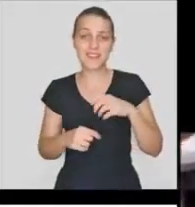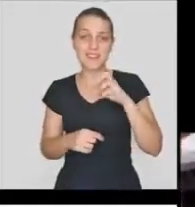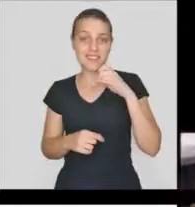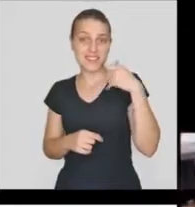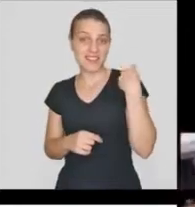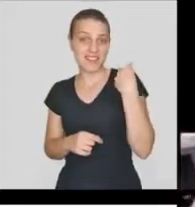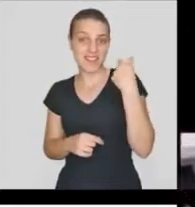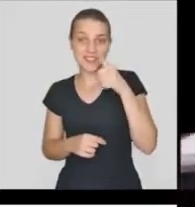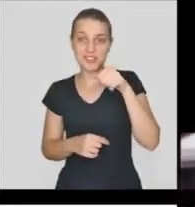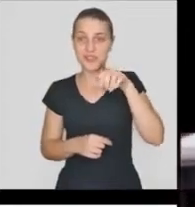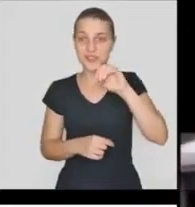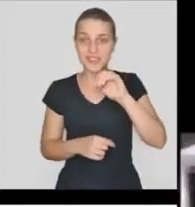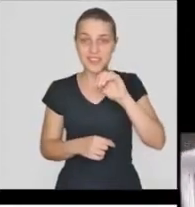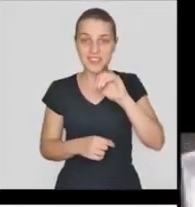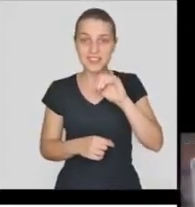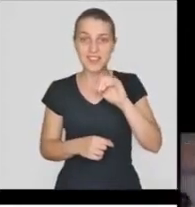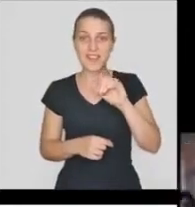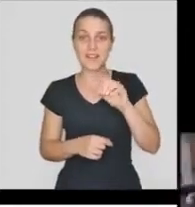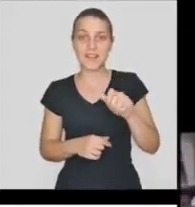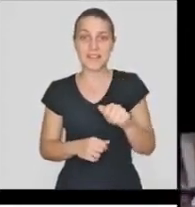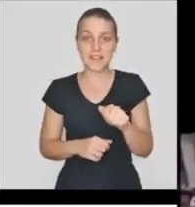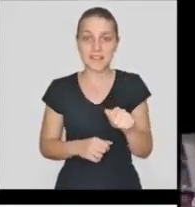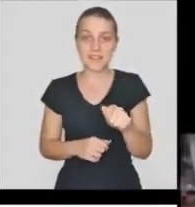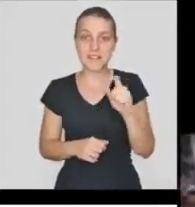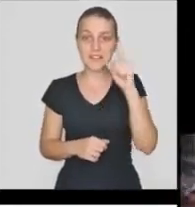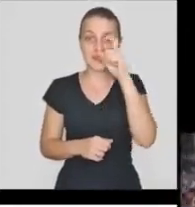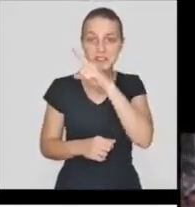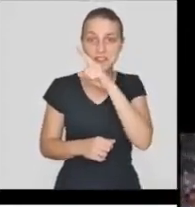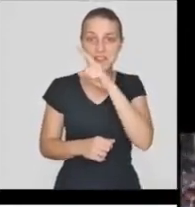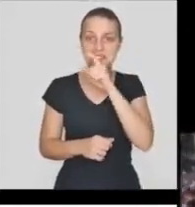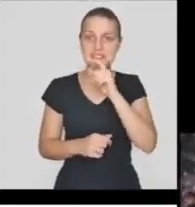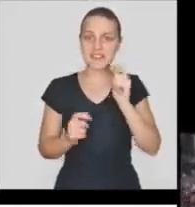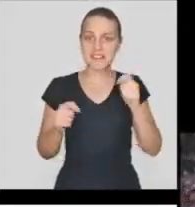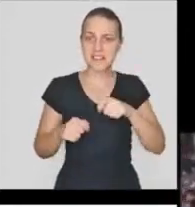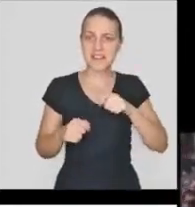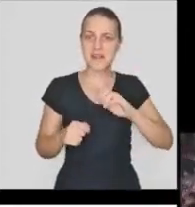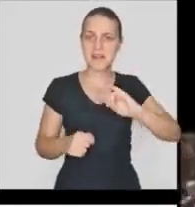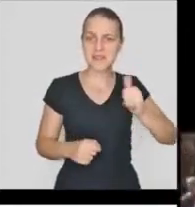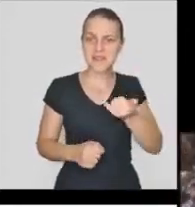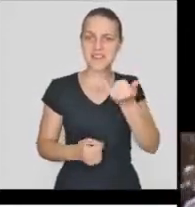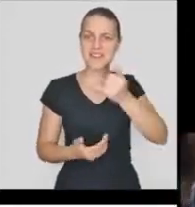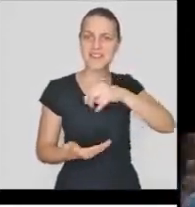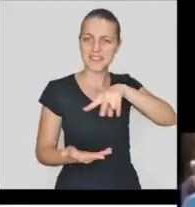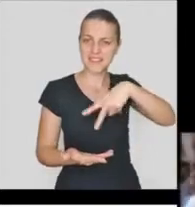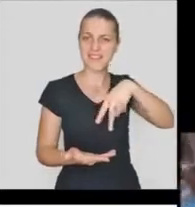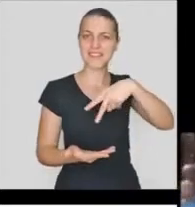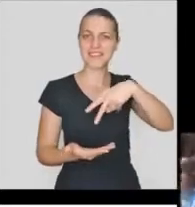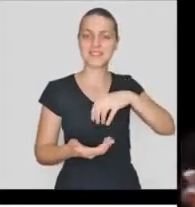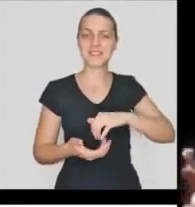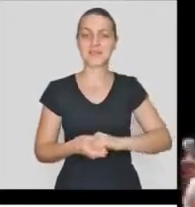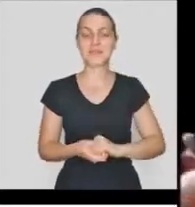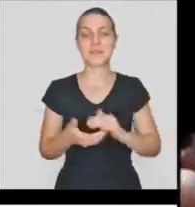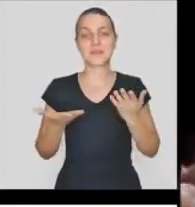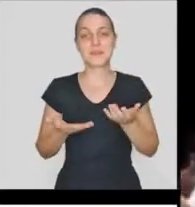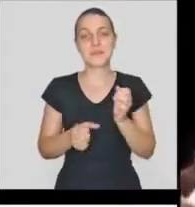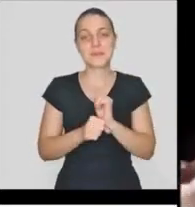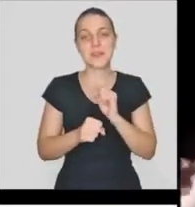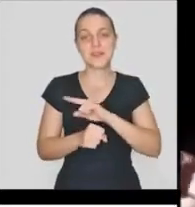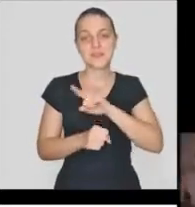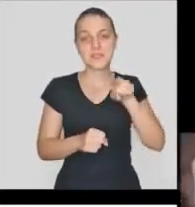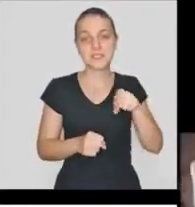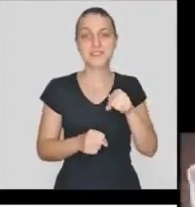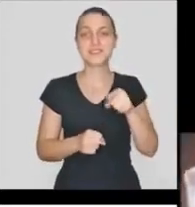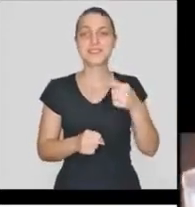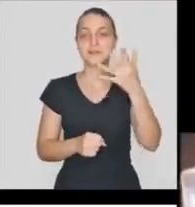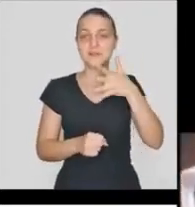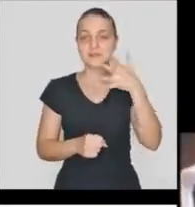idade, e andasse de muletas. Espero que essa breve apresentação tenha trazido a vocês